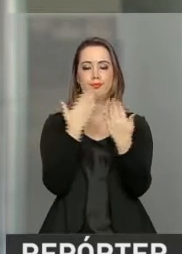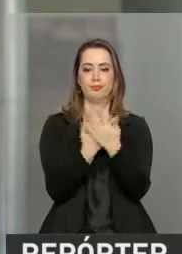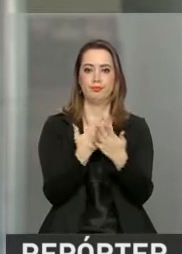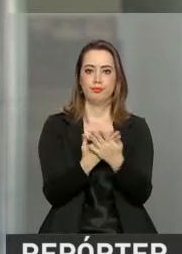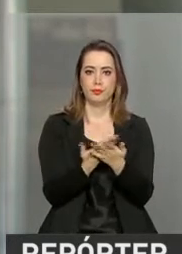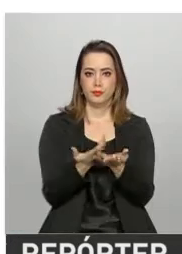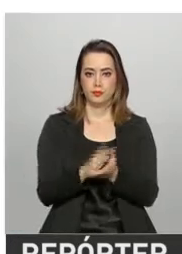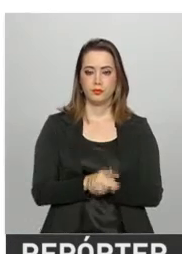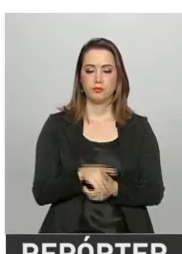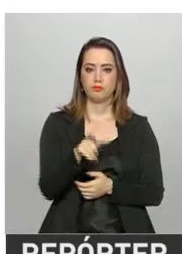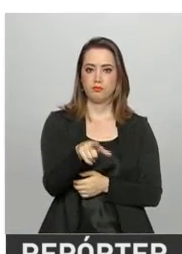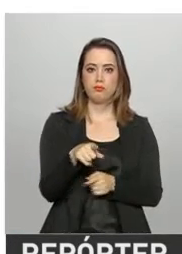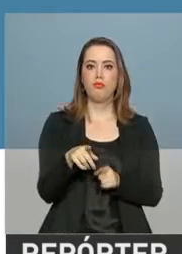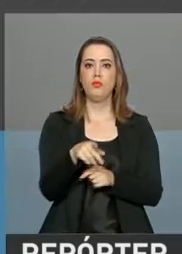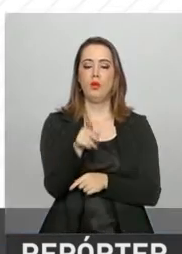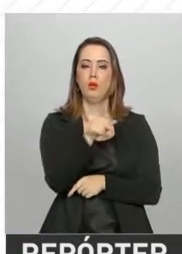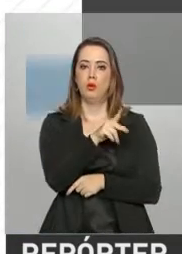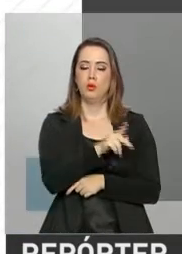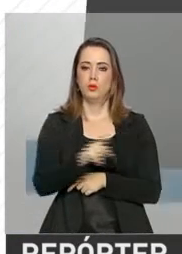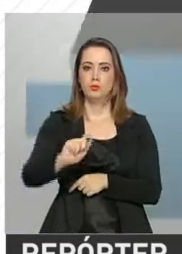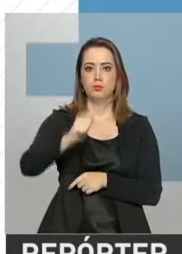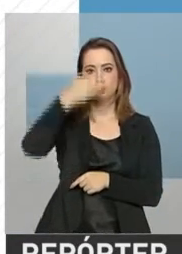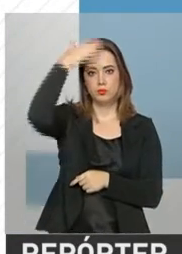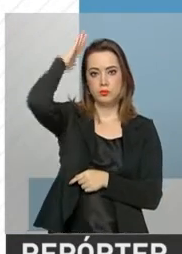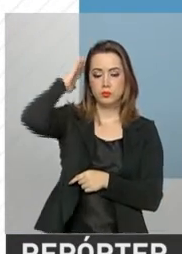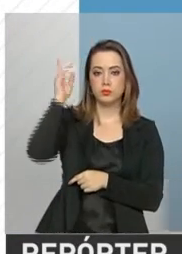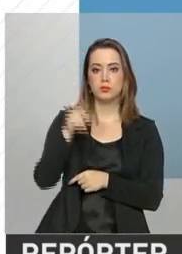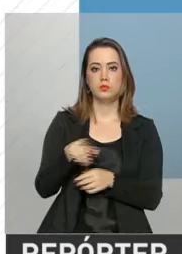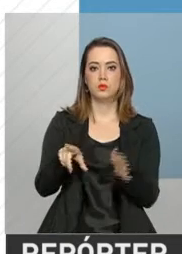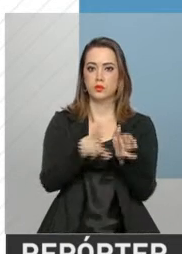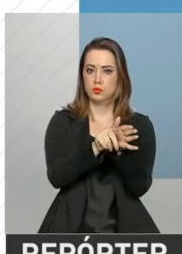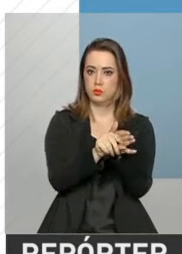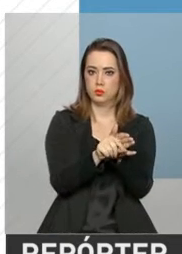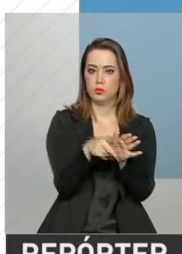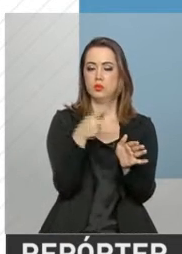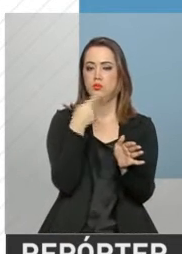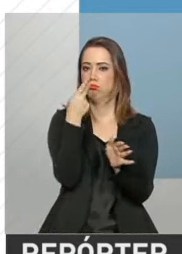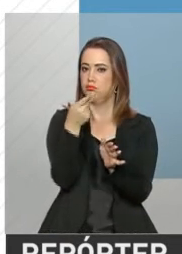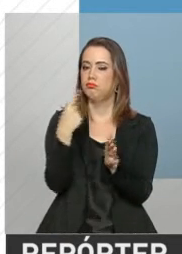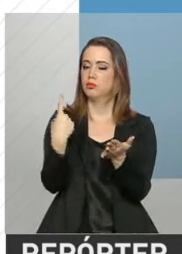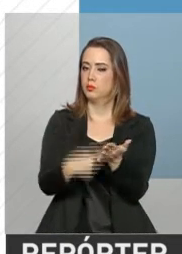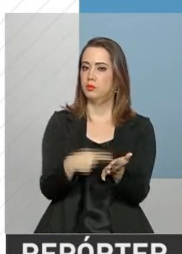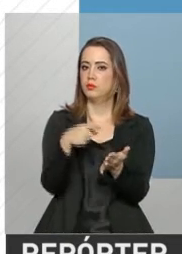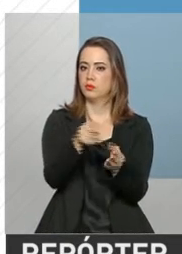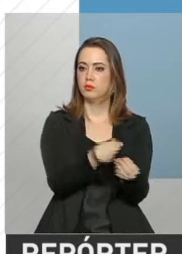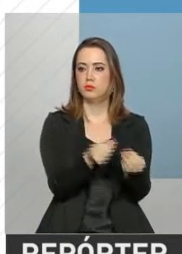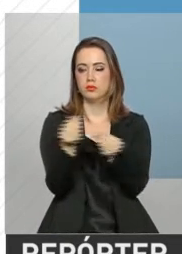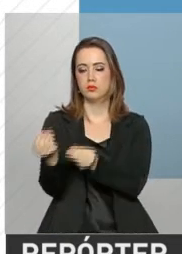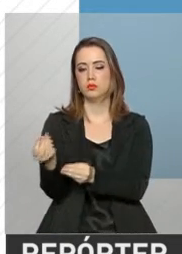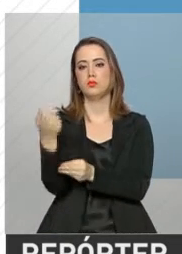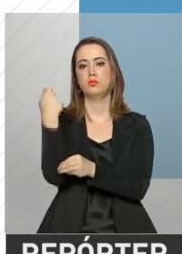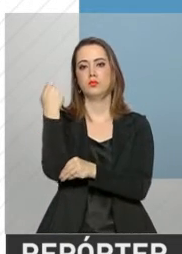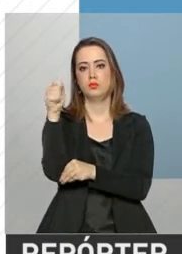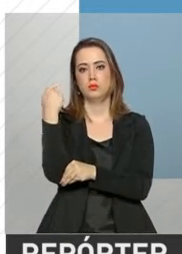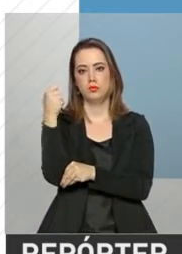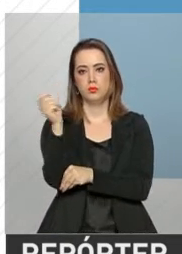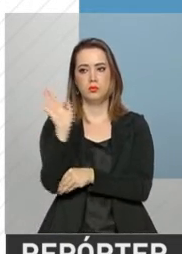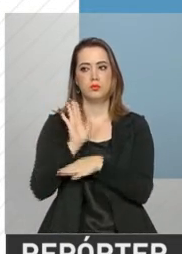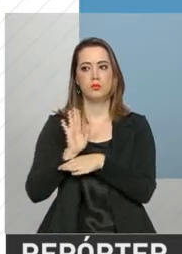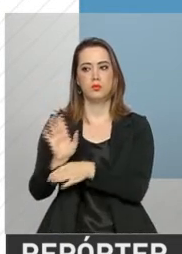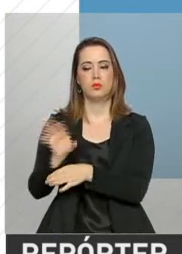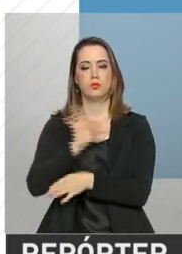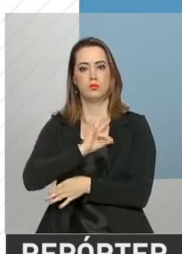também confirmou o envio de homens da força nacional de segurança pública para reforçar o policiamento